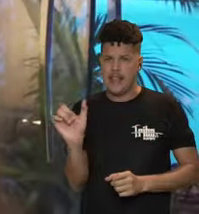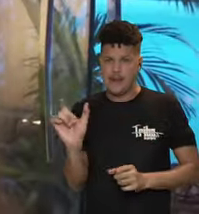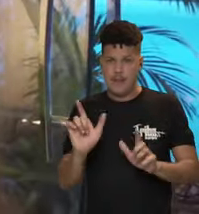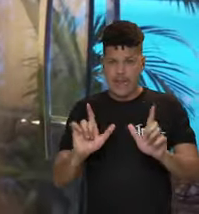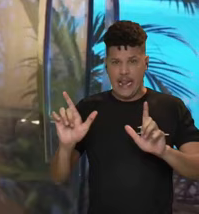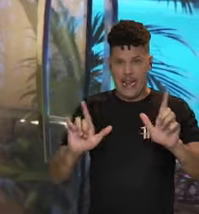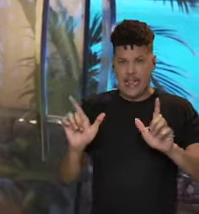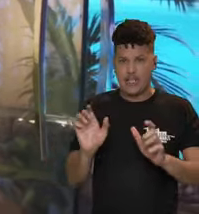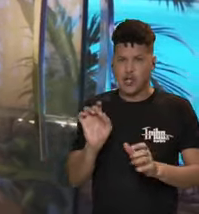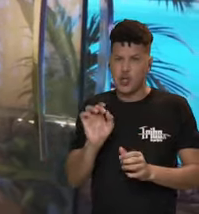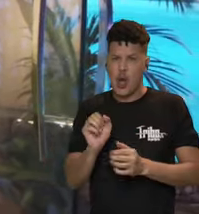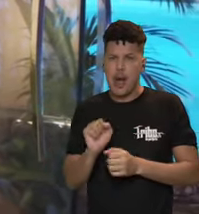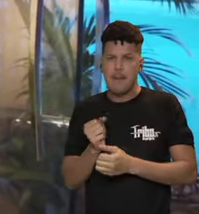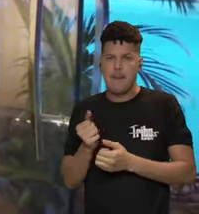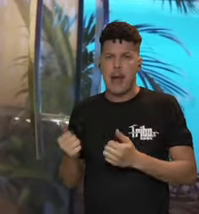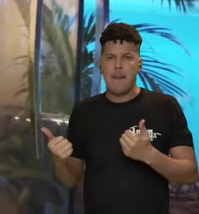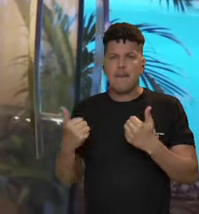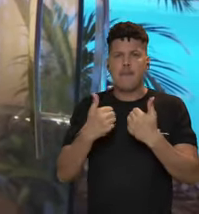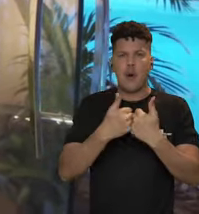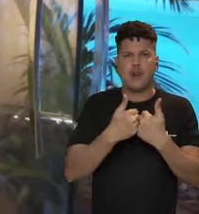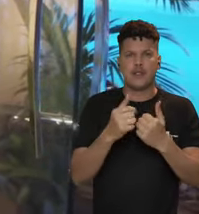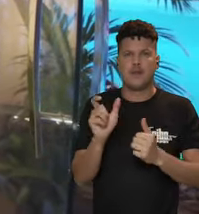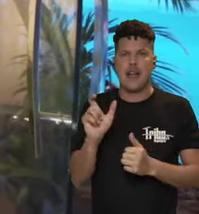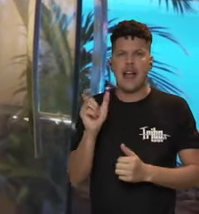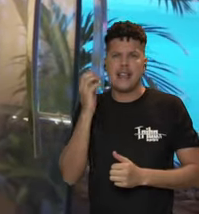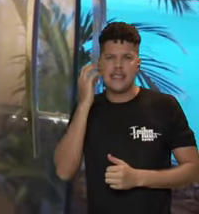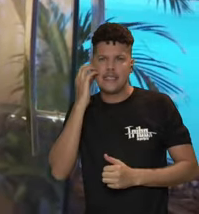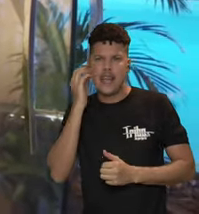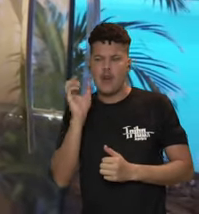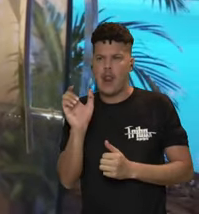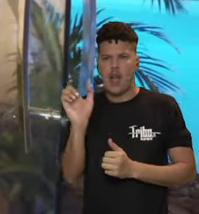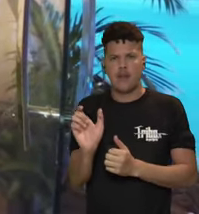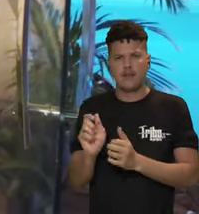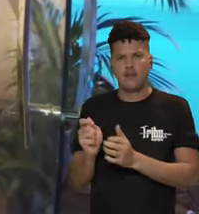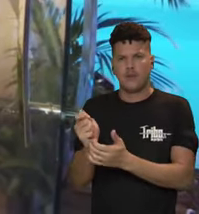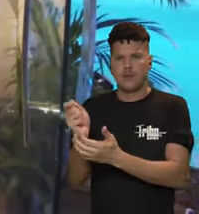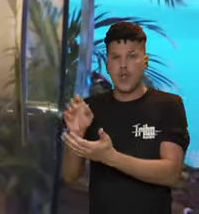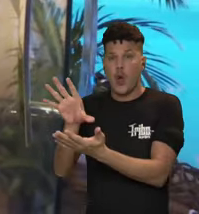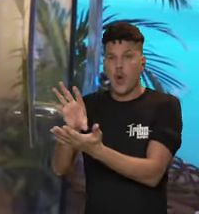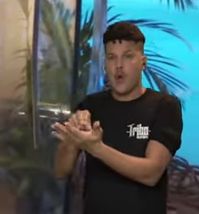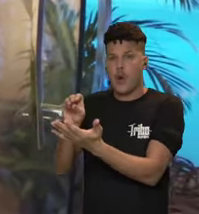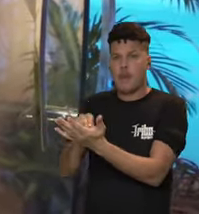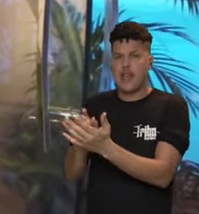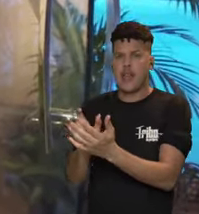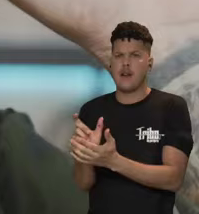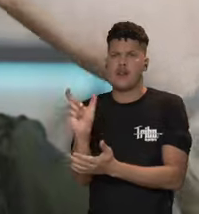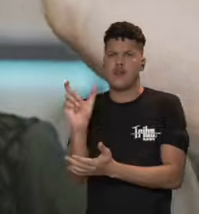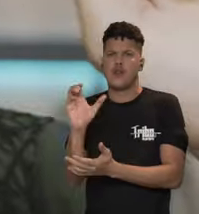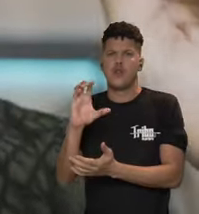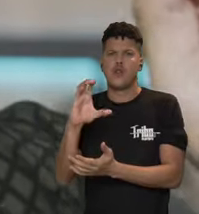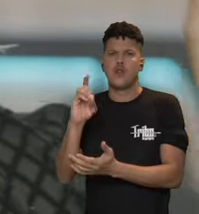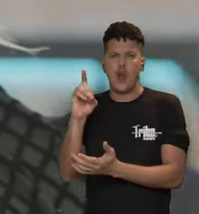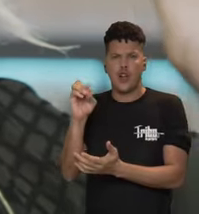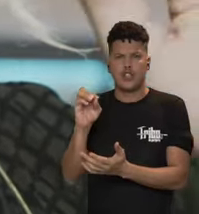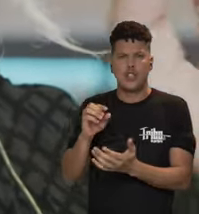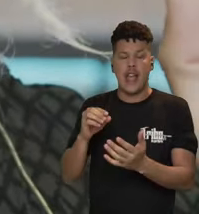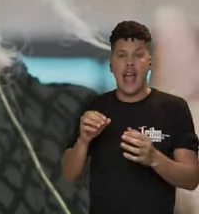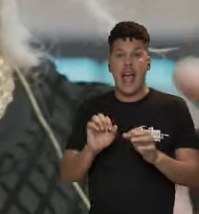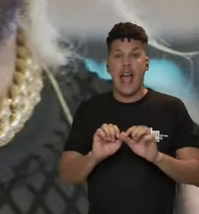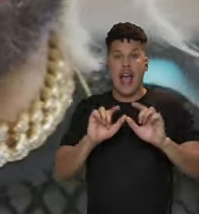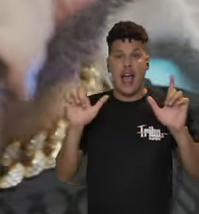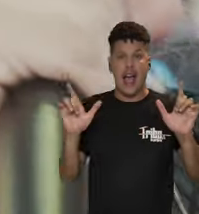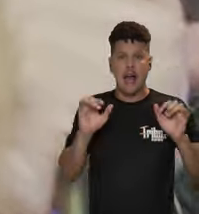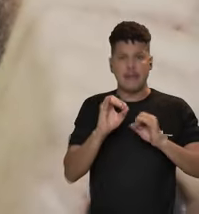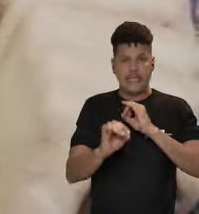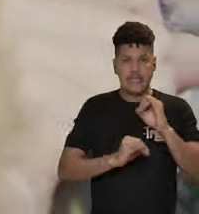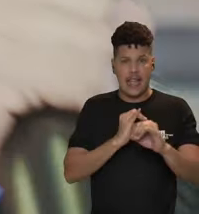Só aproximar a câmera do celular, abrir direitinho lá no cantinho, vai abrir um link, você vai clicar. A